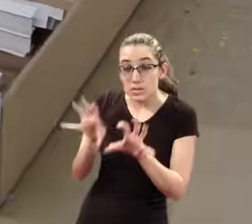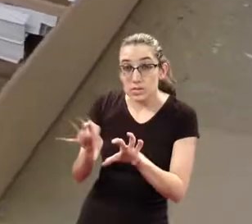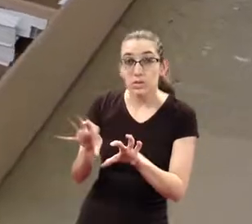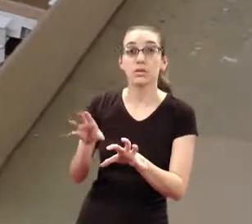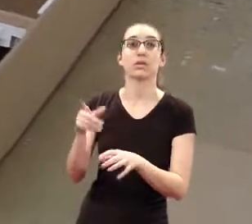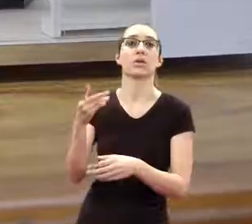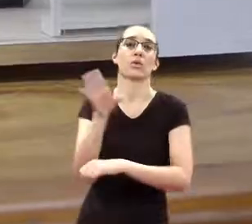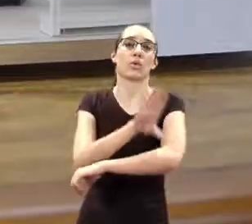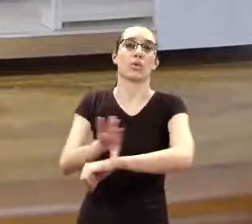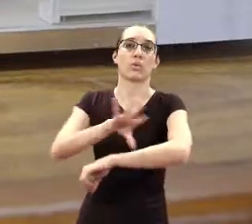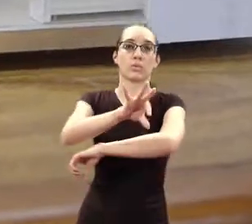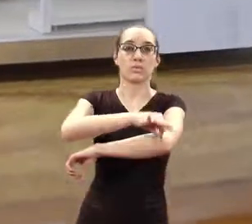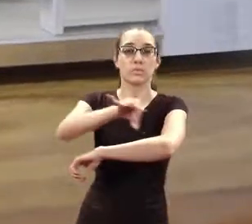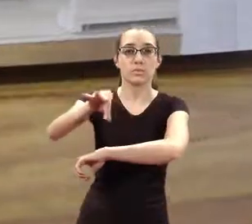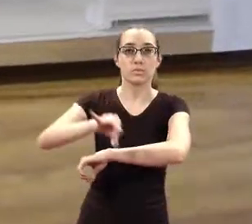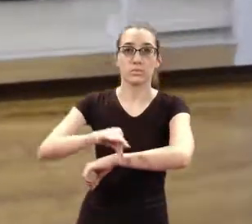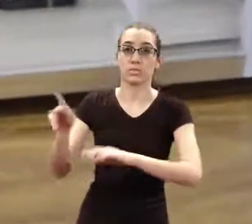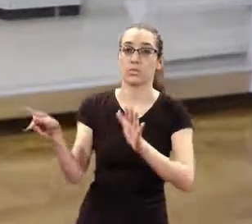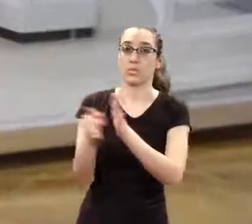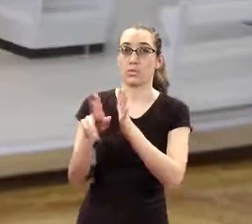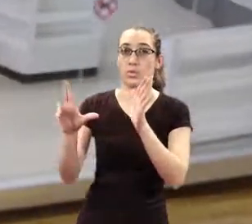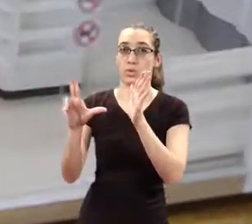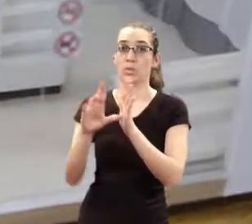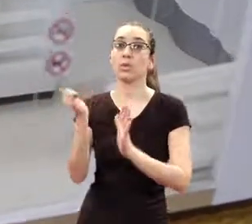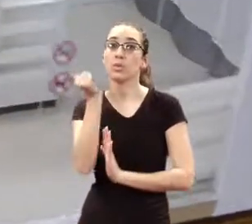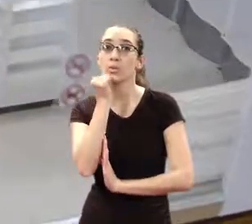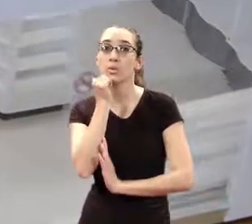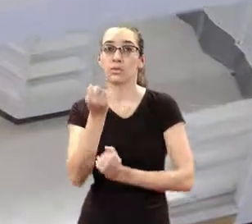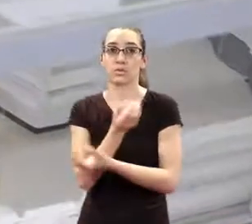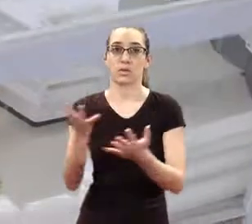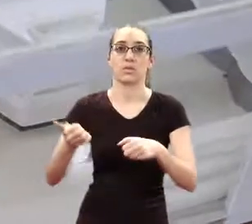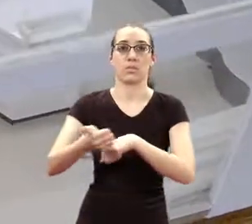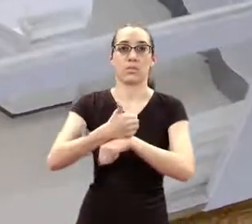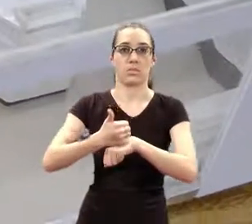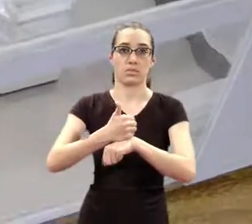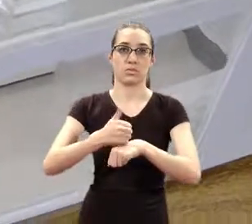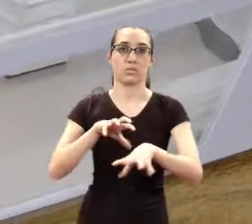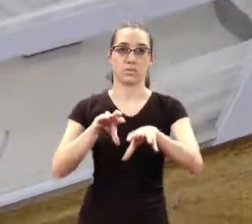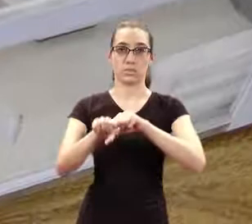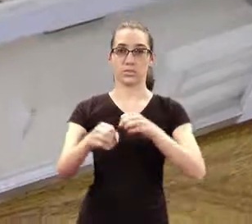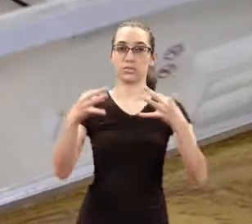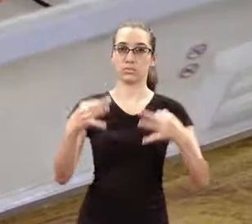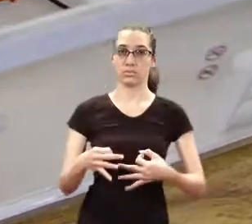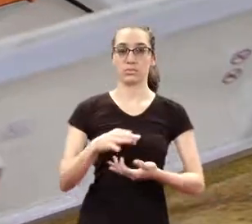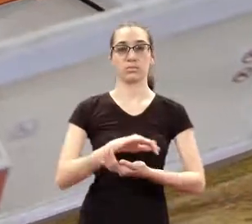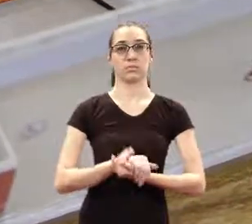iniciativas como esta que o curso de Arquitetura e Urbanismo da Ulbra Torres atua na formação de profissionais.